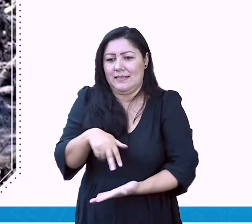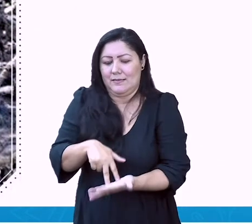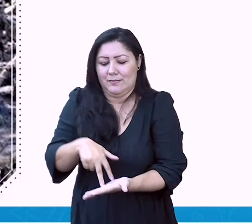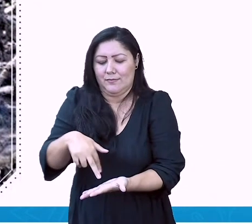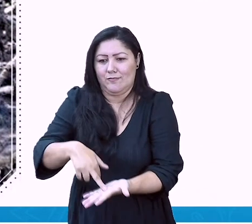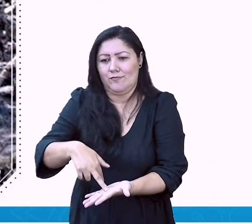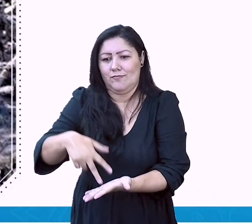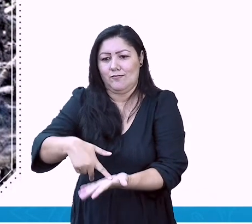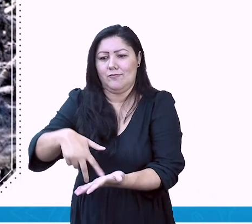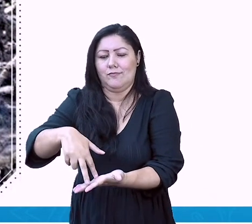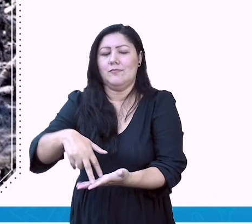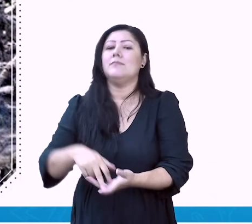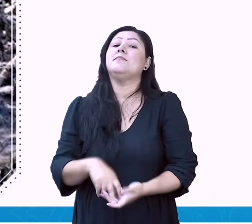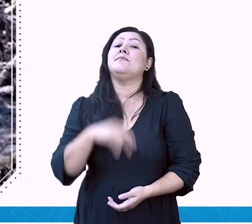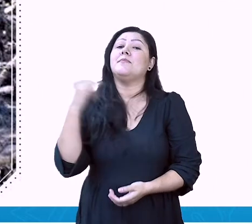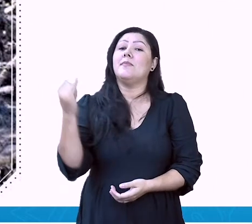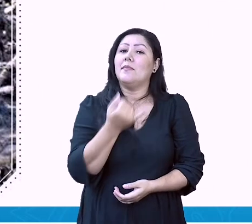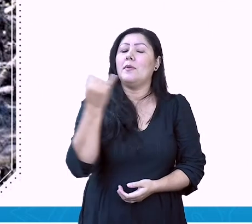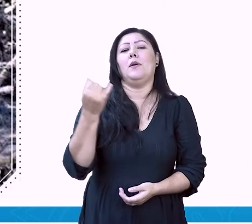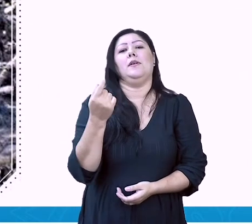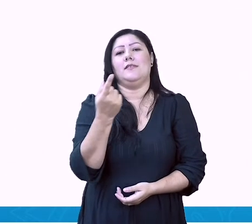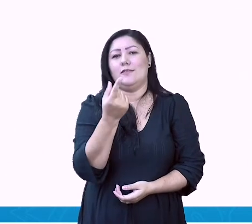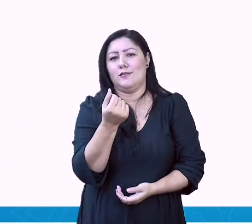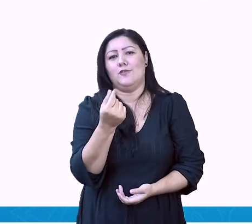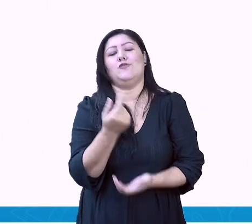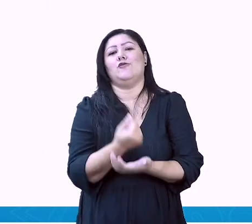para a questão econômica.